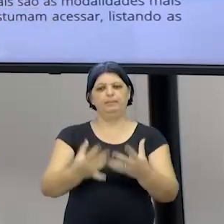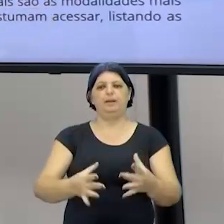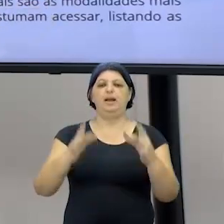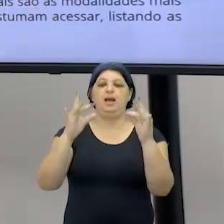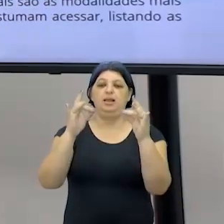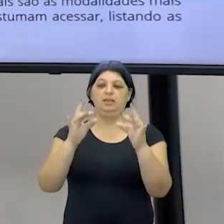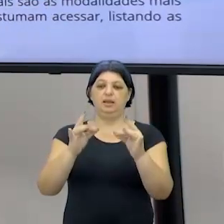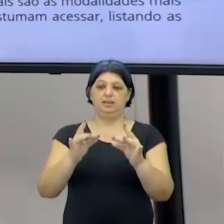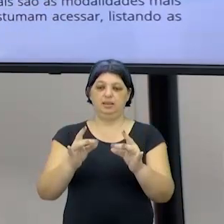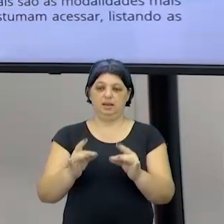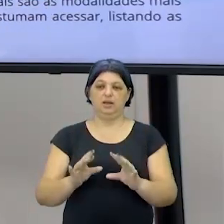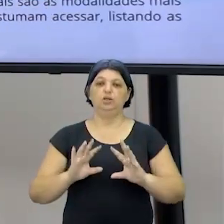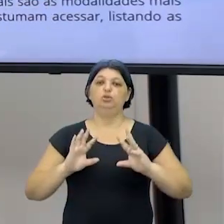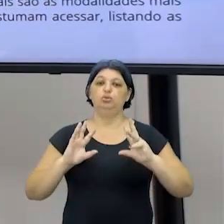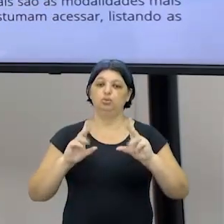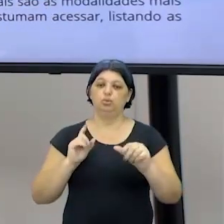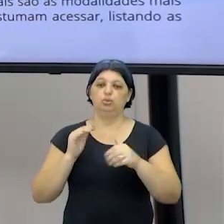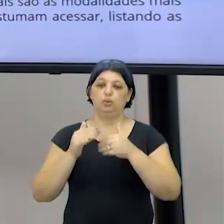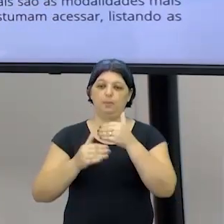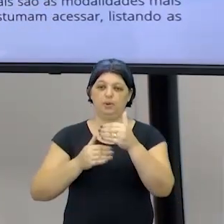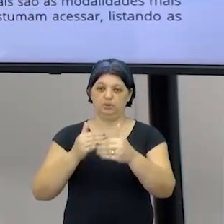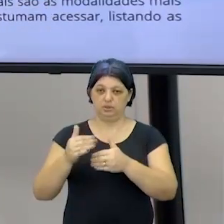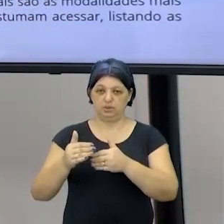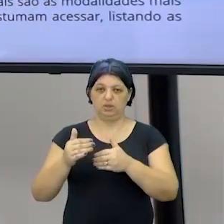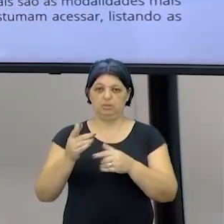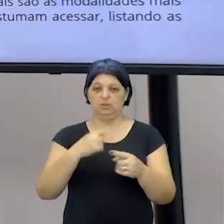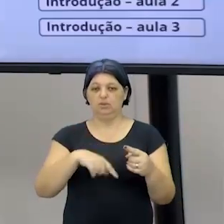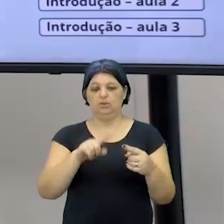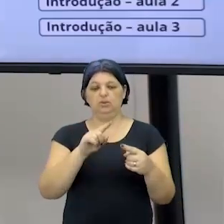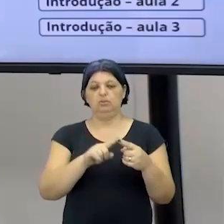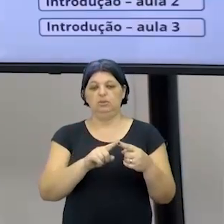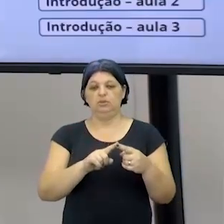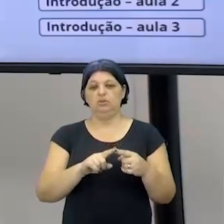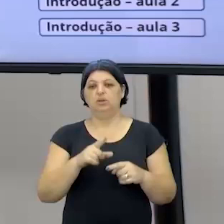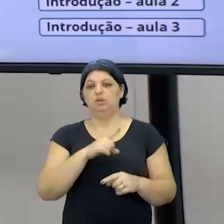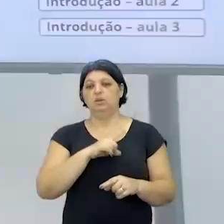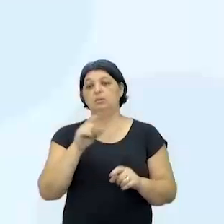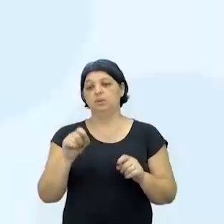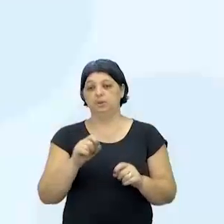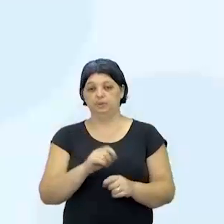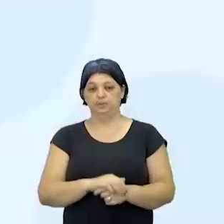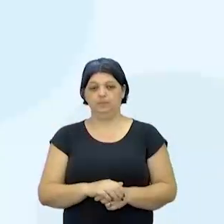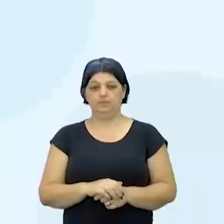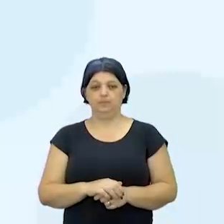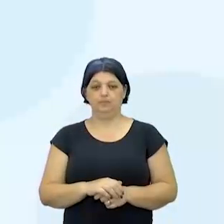todo aí o processo, chegando nos objetivos, o que nós temos? Vamos lá.